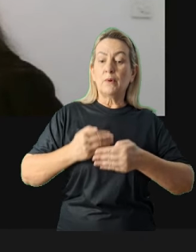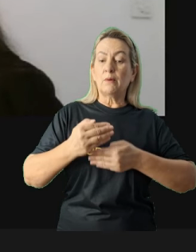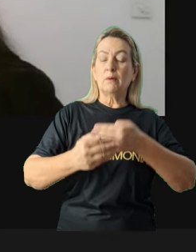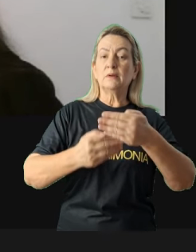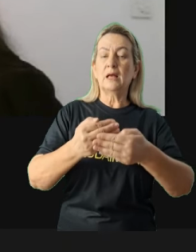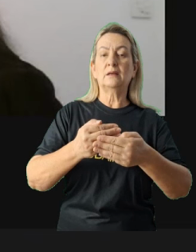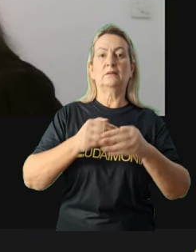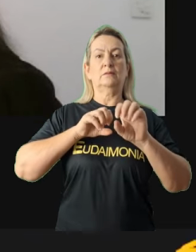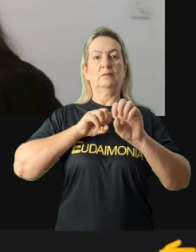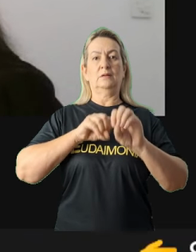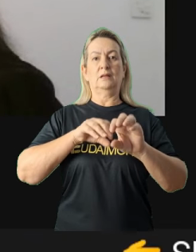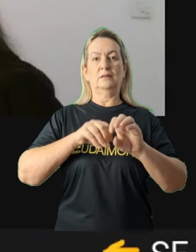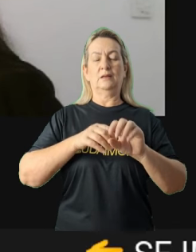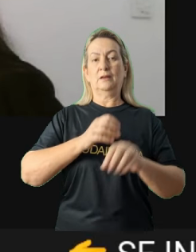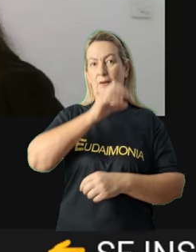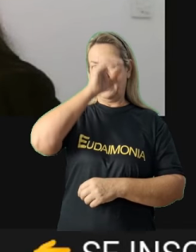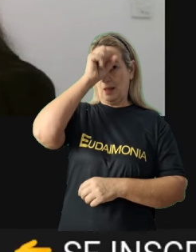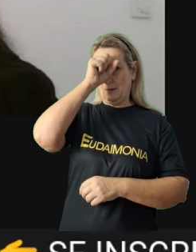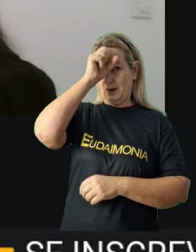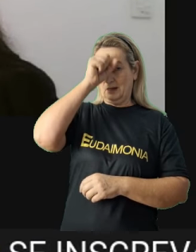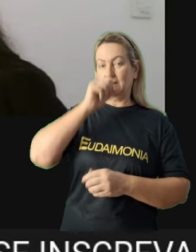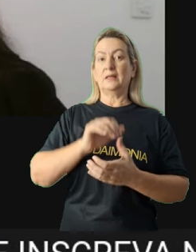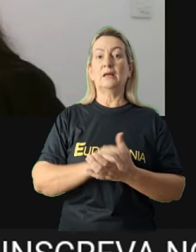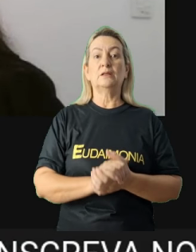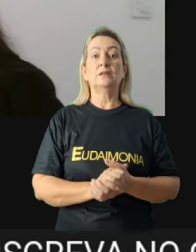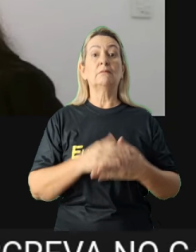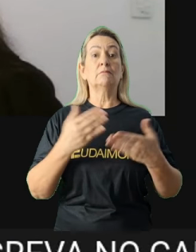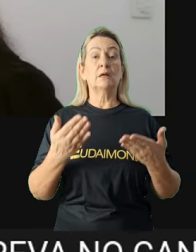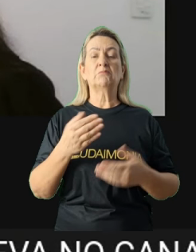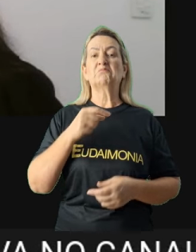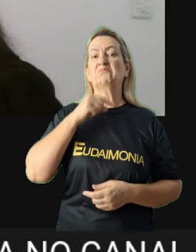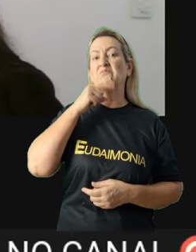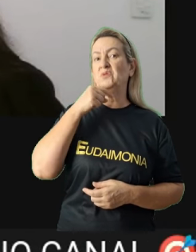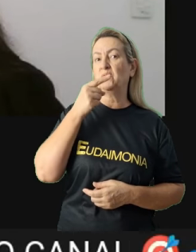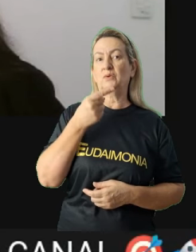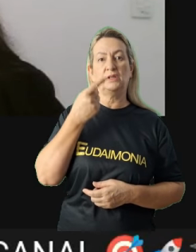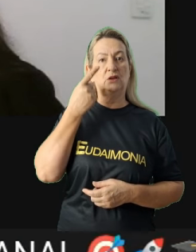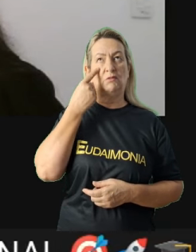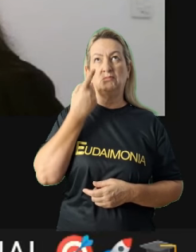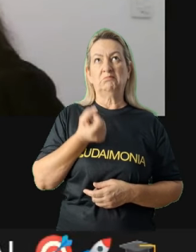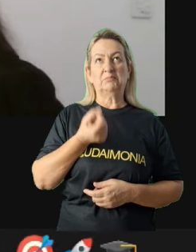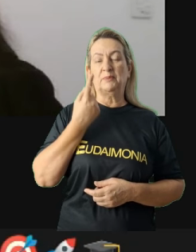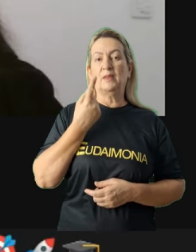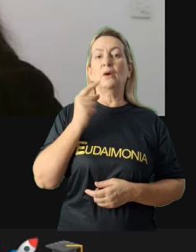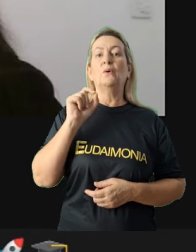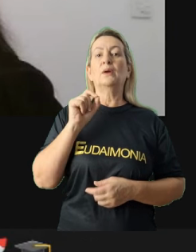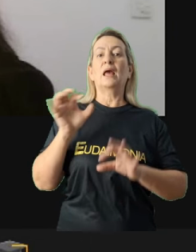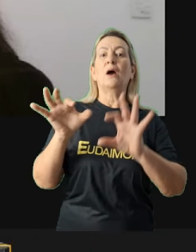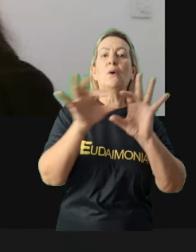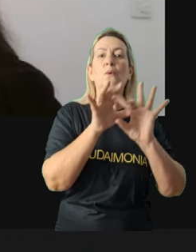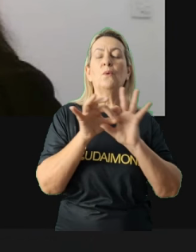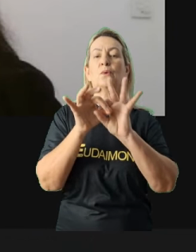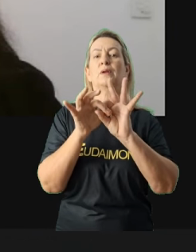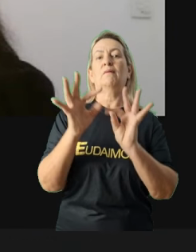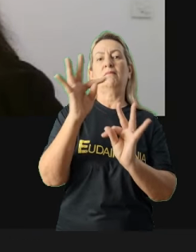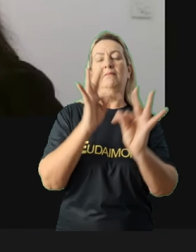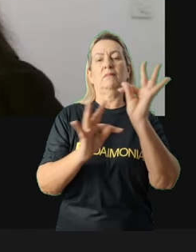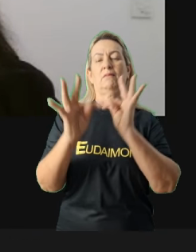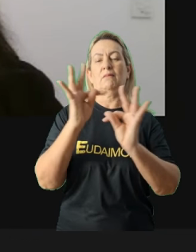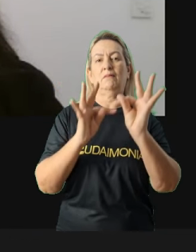dos processos de ensino e aprendizagem. E a partir daí eu não consigo enxergar em outra saída a não ser a união